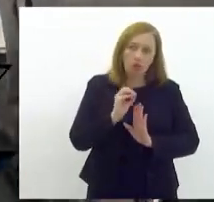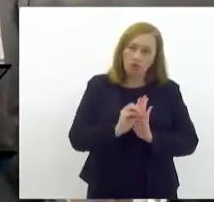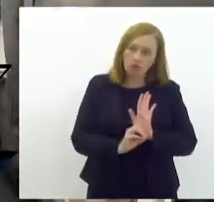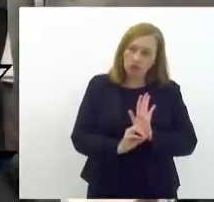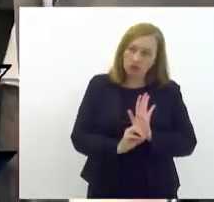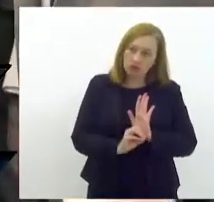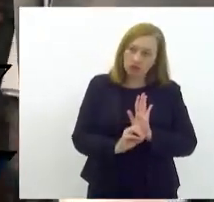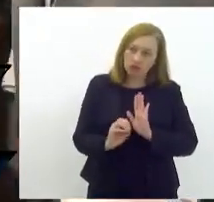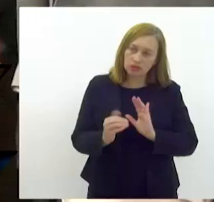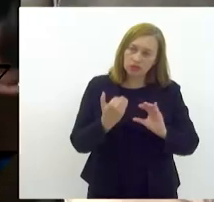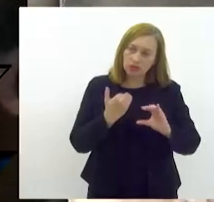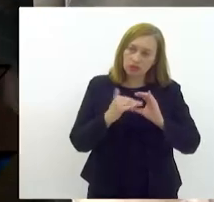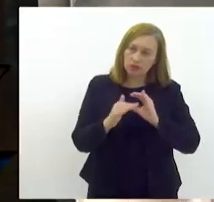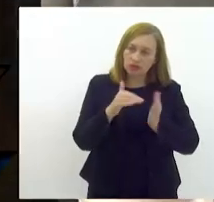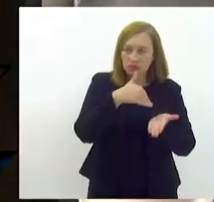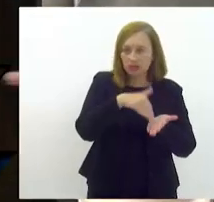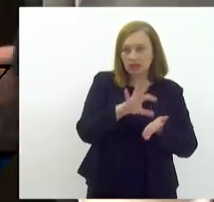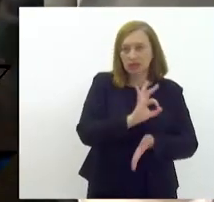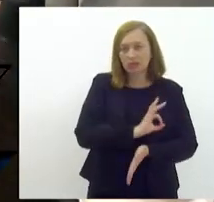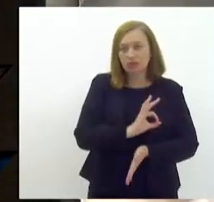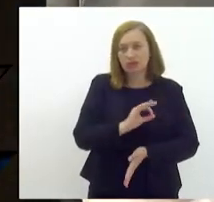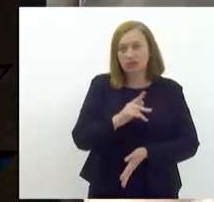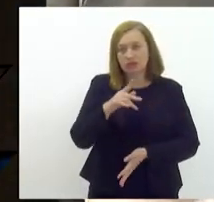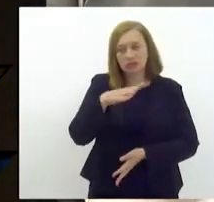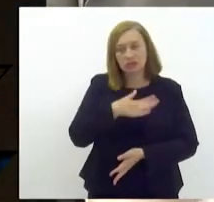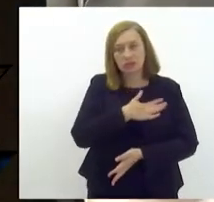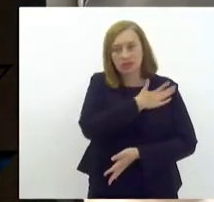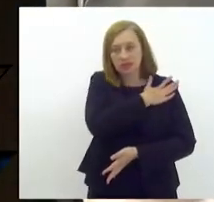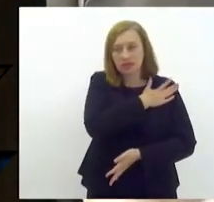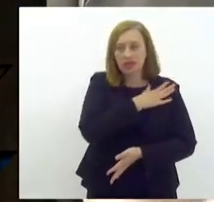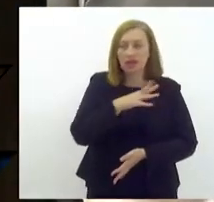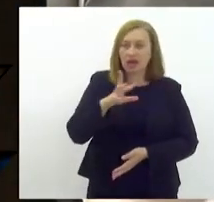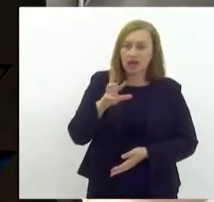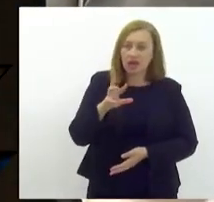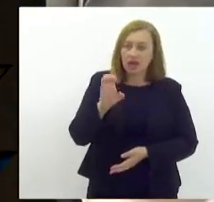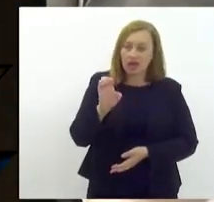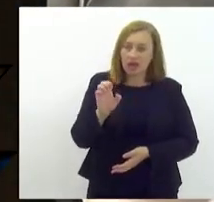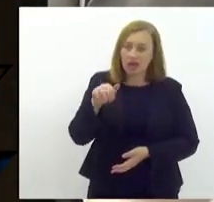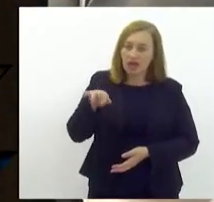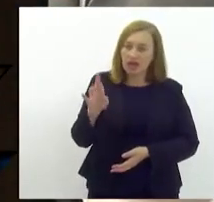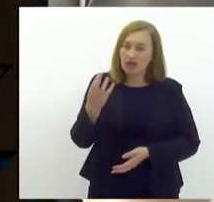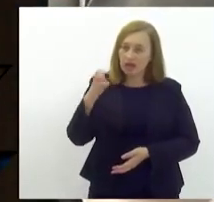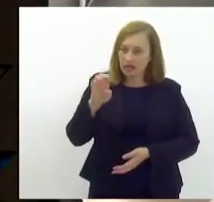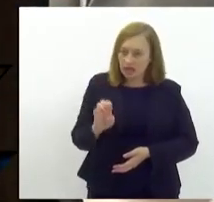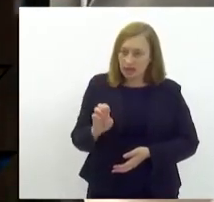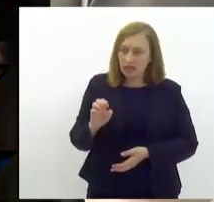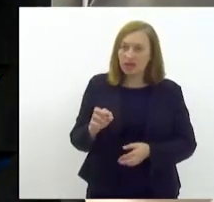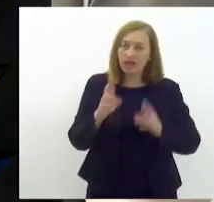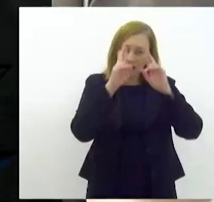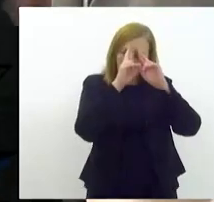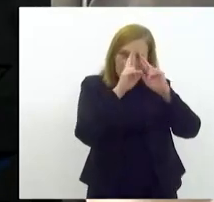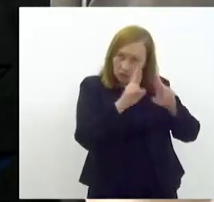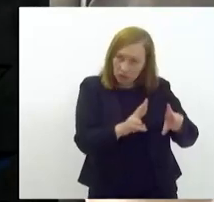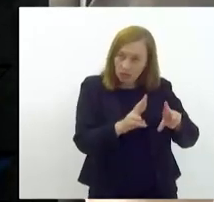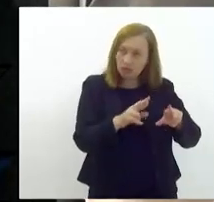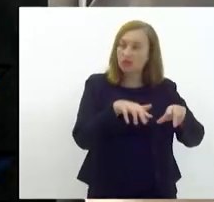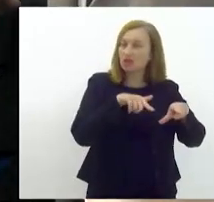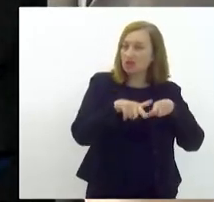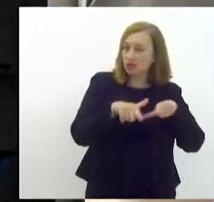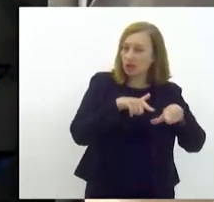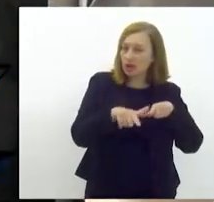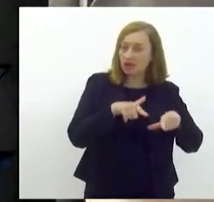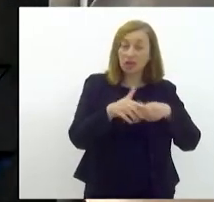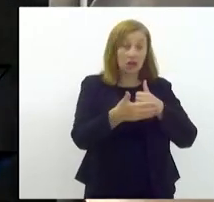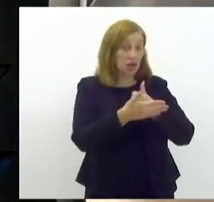enviados para o secretário da Polícia Militar o secretário Henrique é respeitoso é trabalhador é